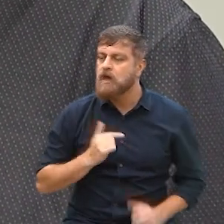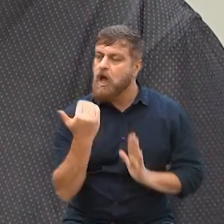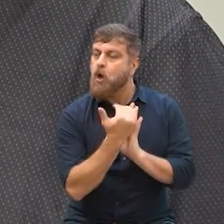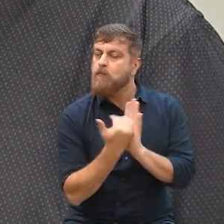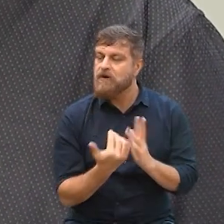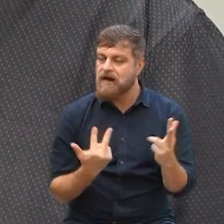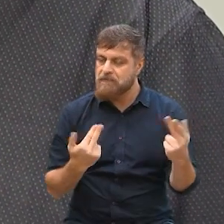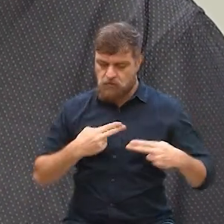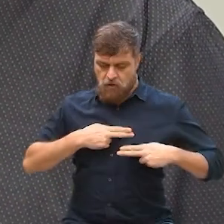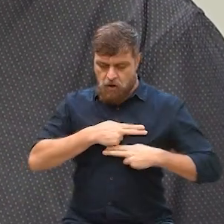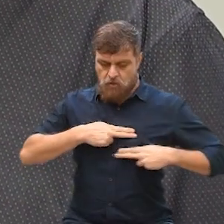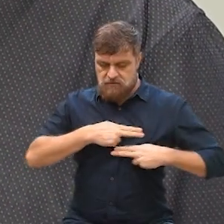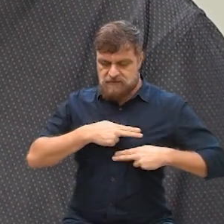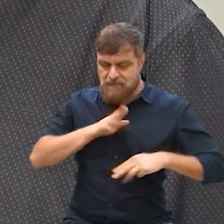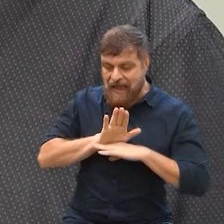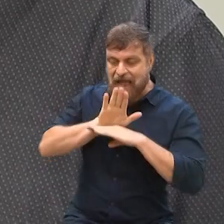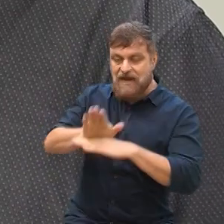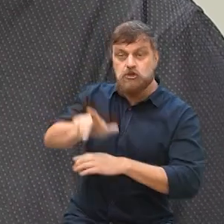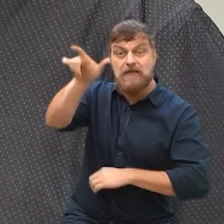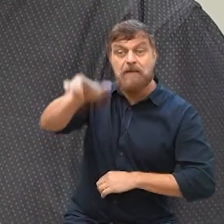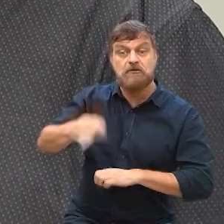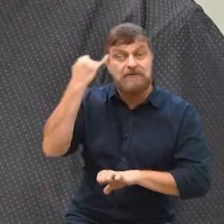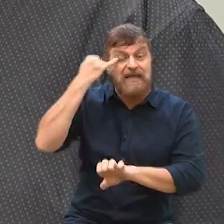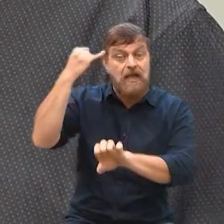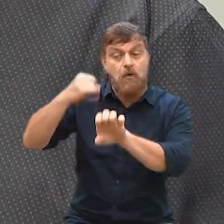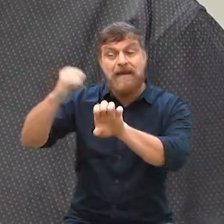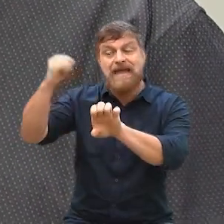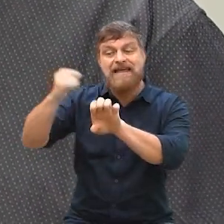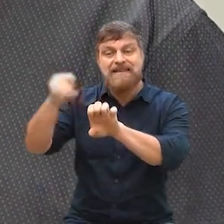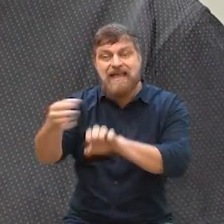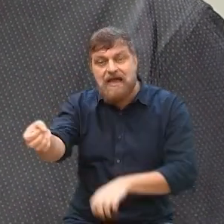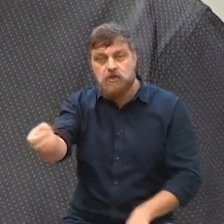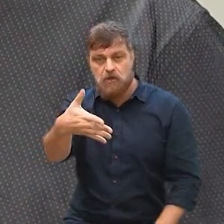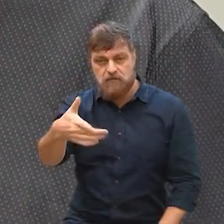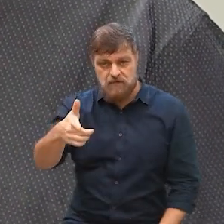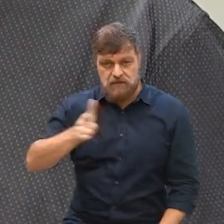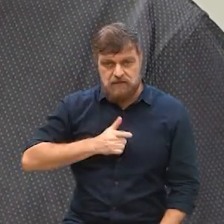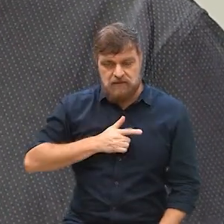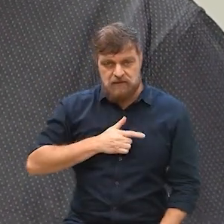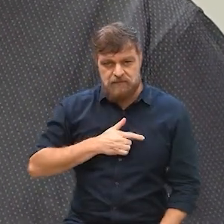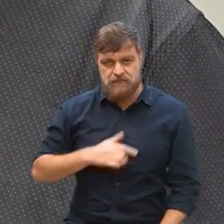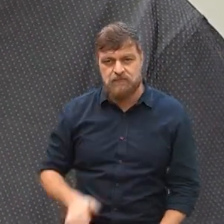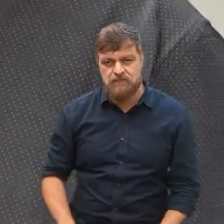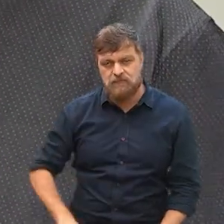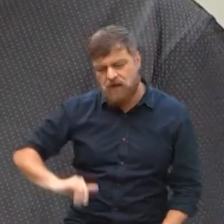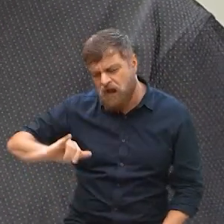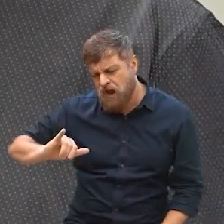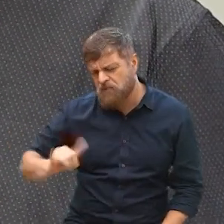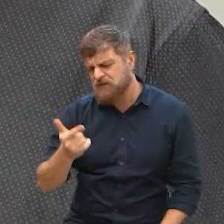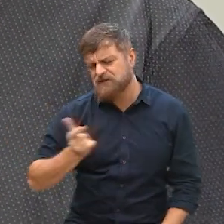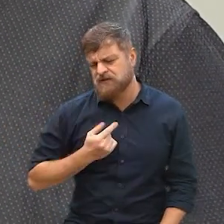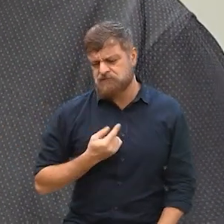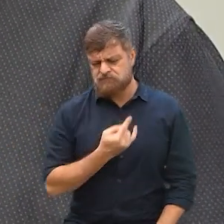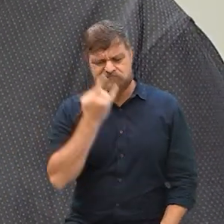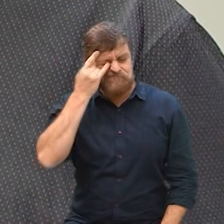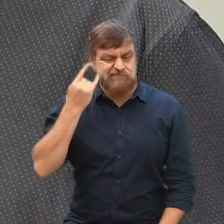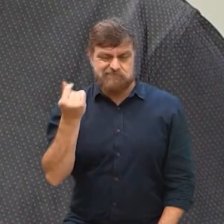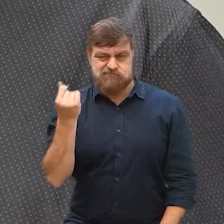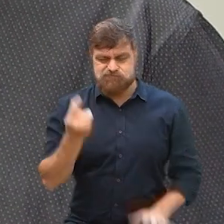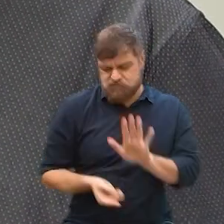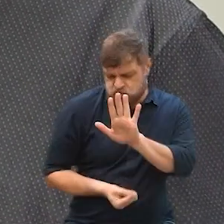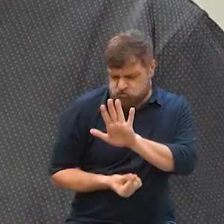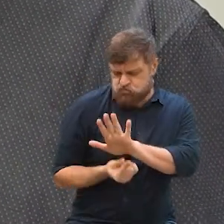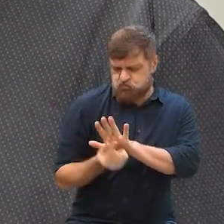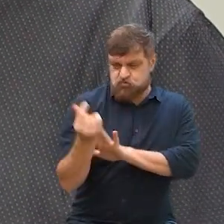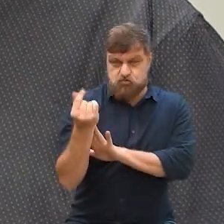como esse abre para o empreendedor? Bom, são várias as oportunidades, aumento do faturamento, aumento da participação